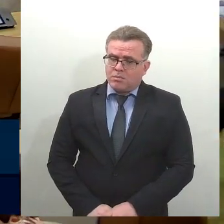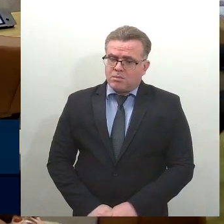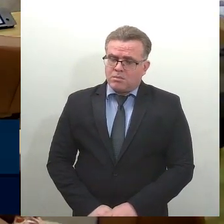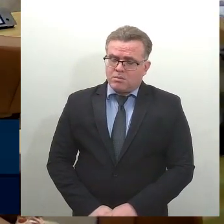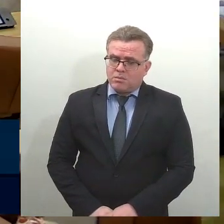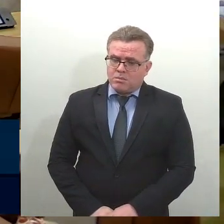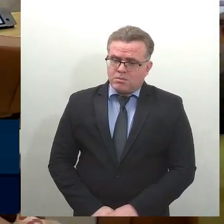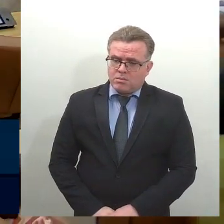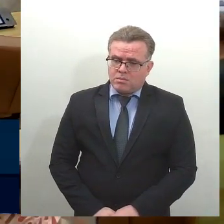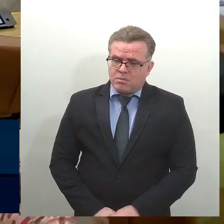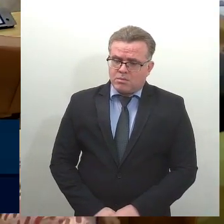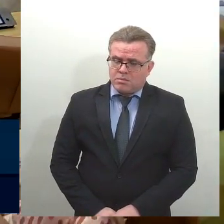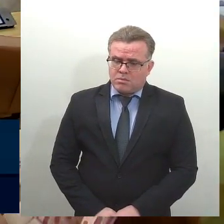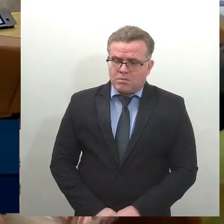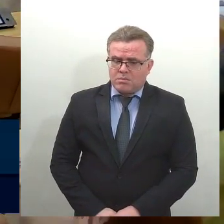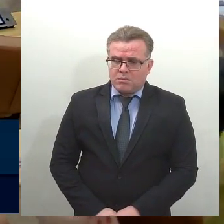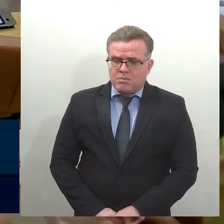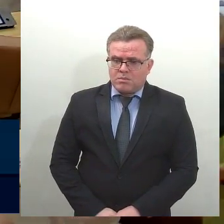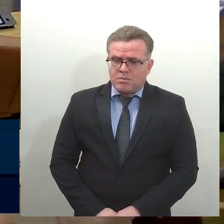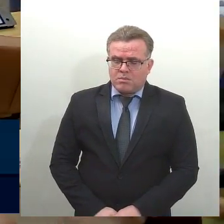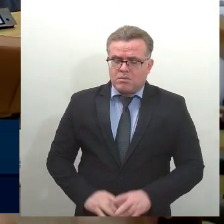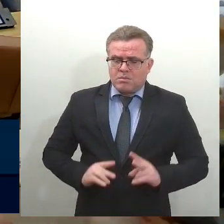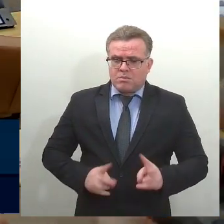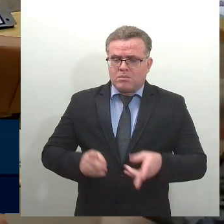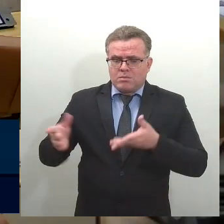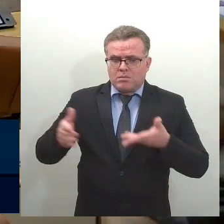Com a palavra, a deputada Áurea Ribeiro.